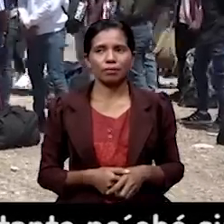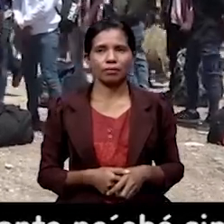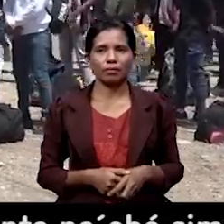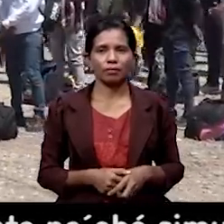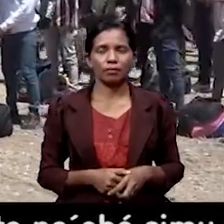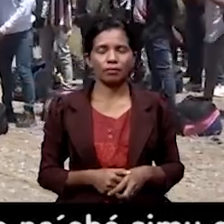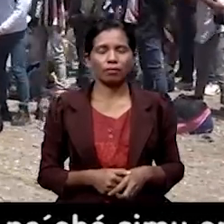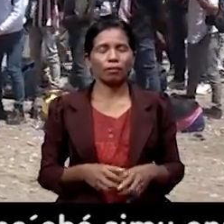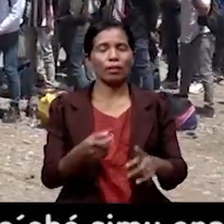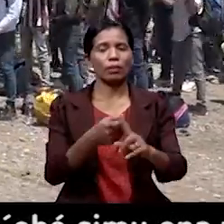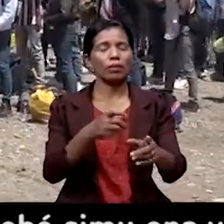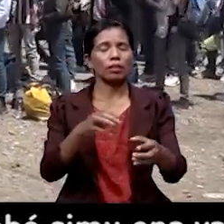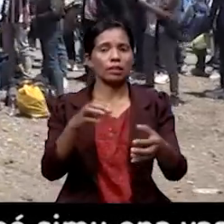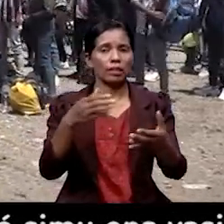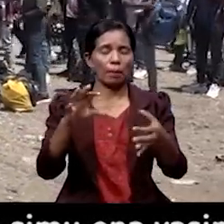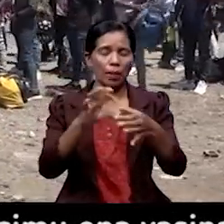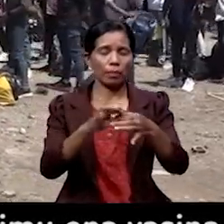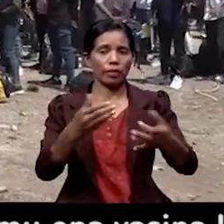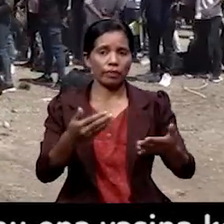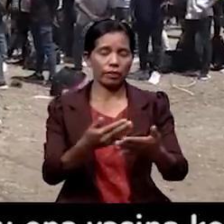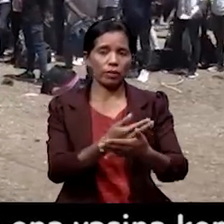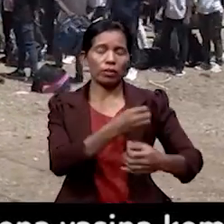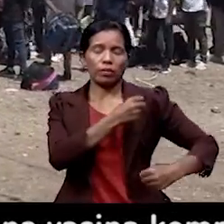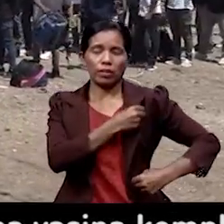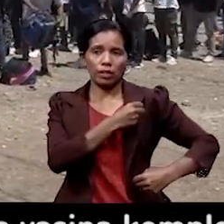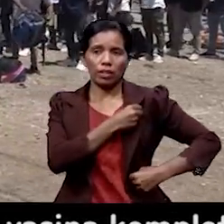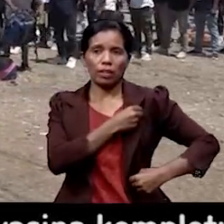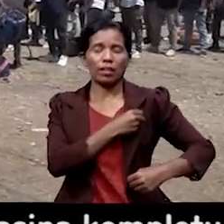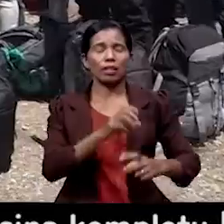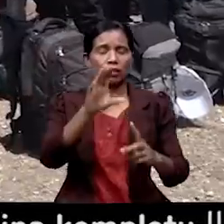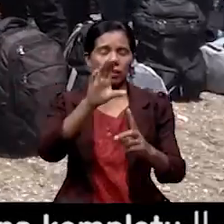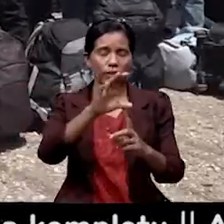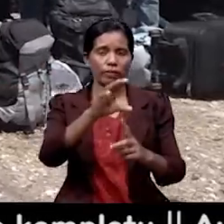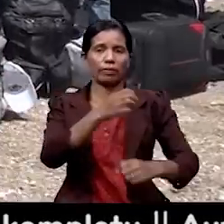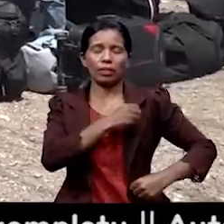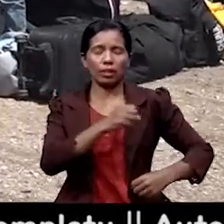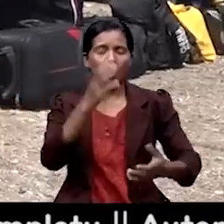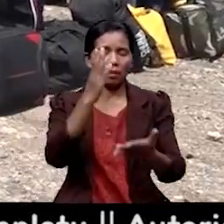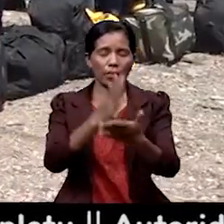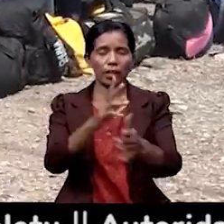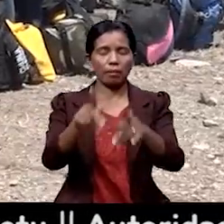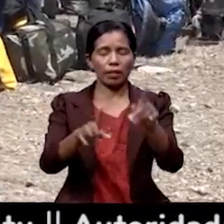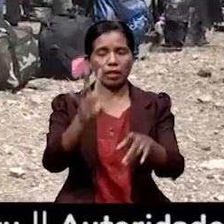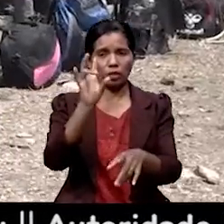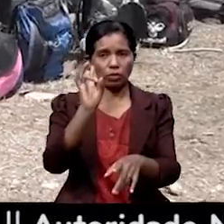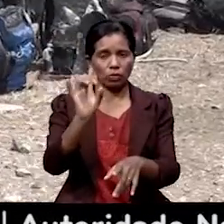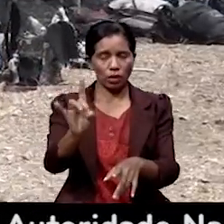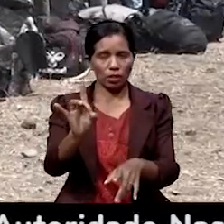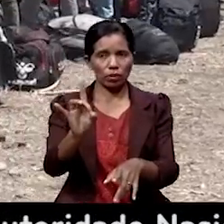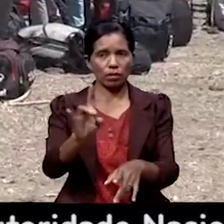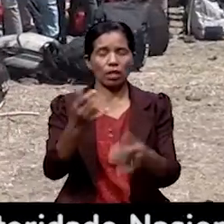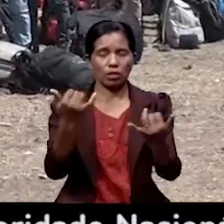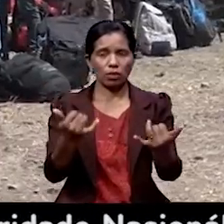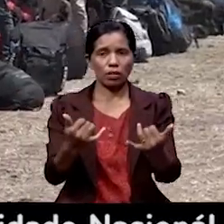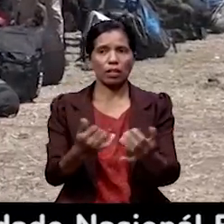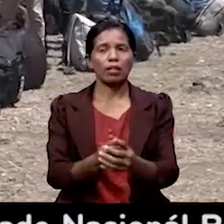Husi kadetis atus nen, komando FFDTL elimina na ingwalu, inclui na intolu nebe mak antes ne, komisão rekrutamento elimina